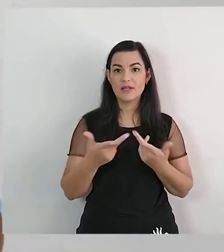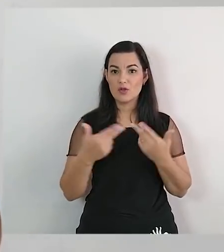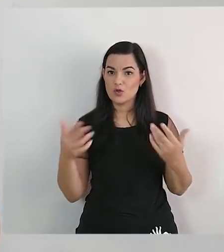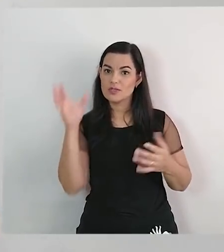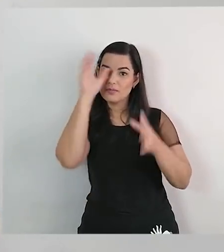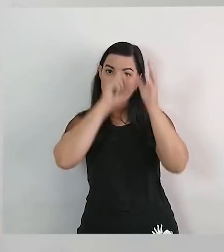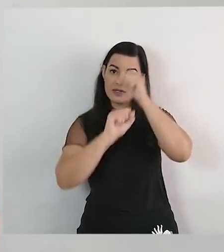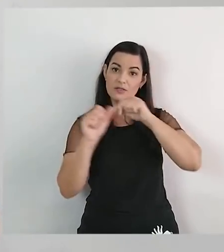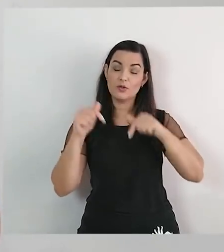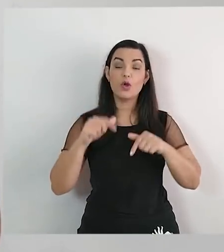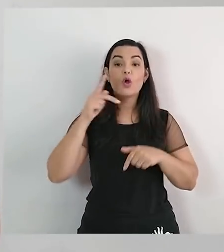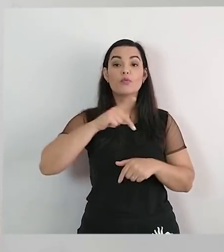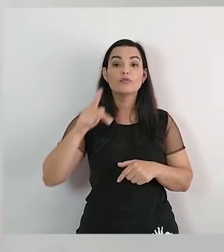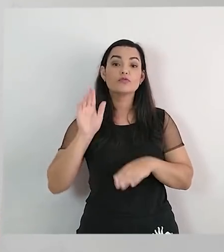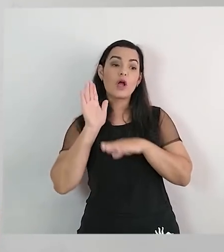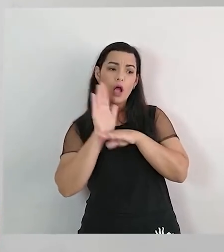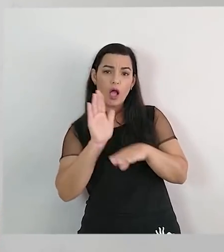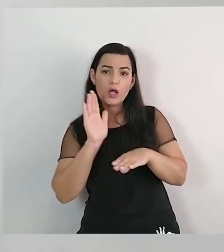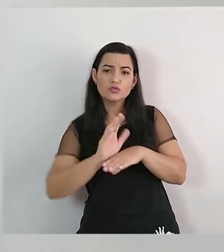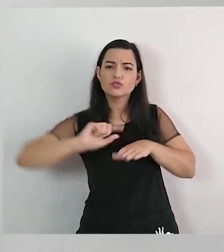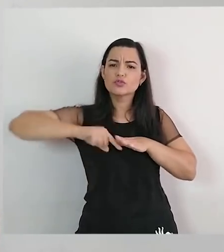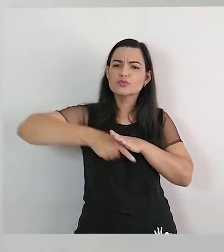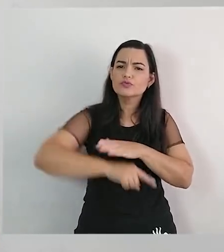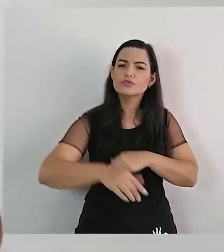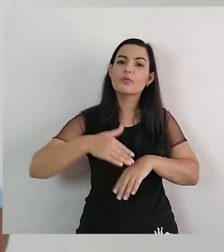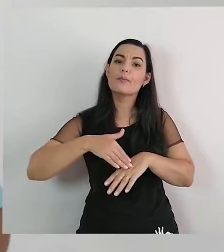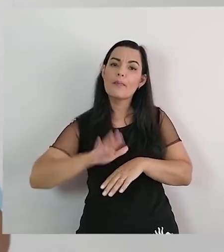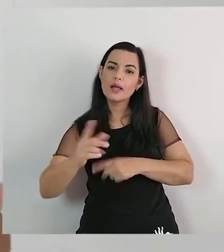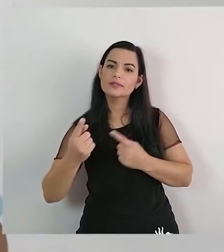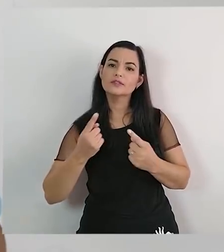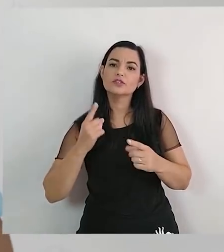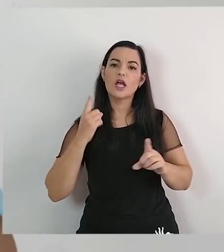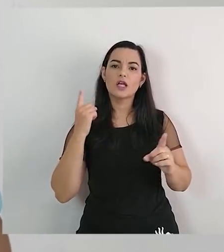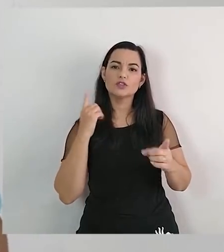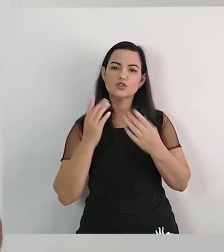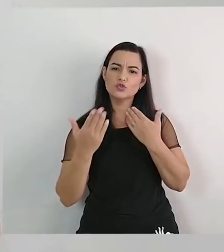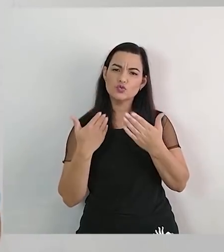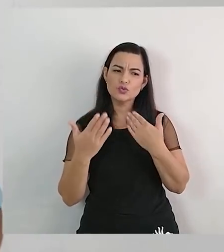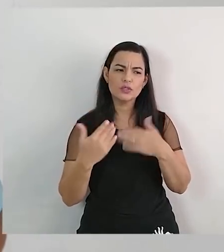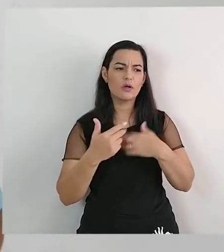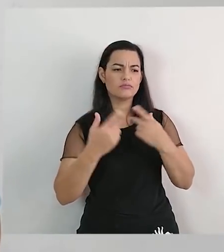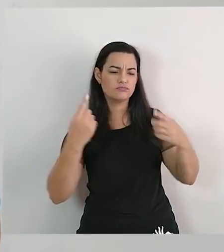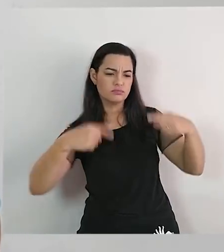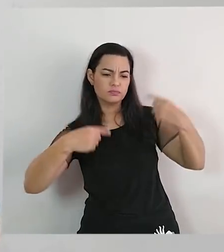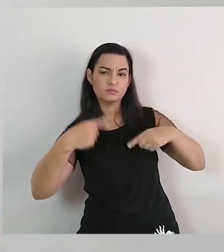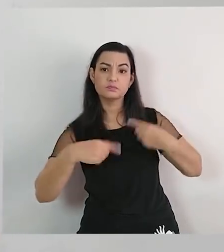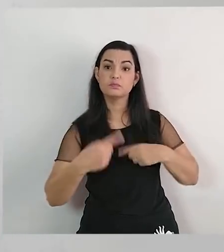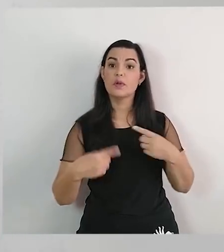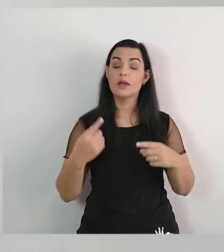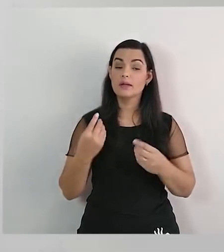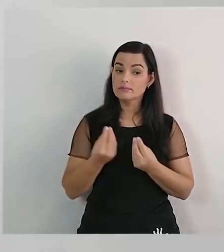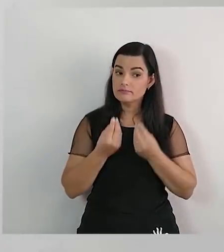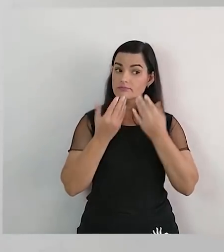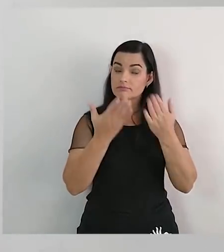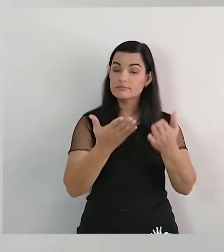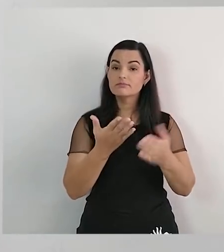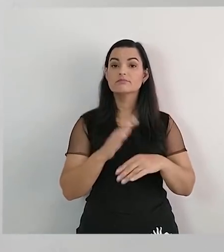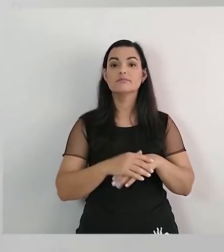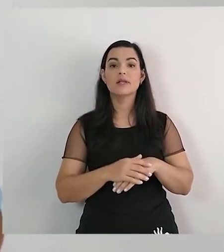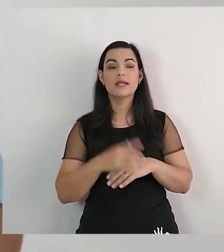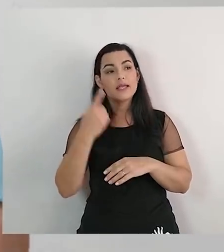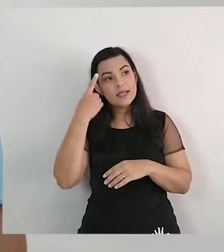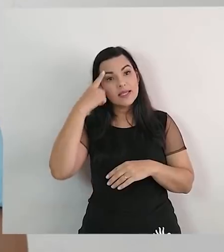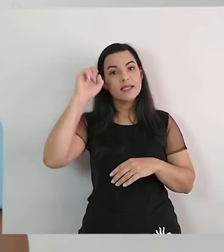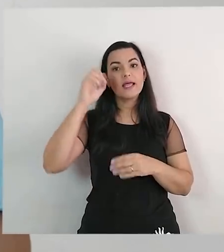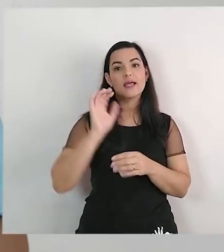podem aprofundar ainda mais essas discussões, propondo situações para esse tratamento da